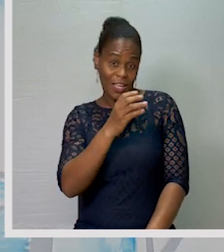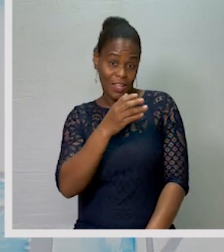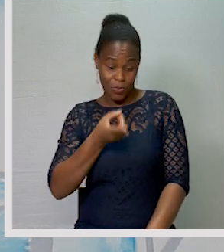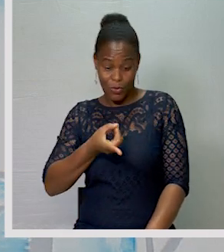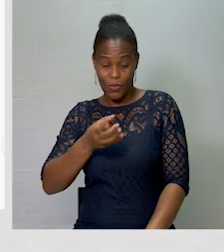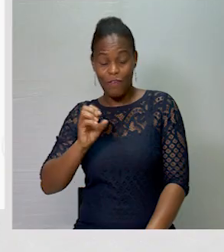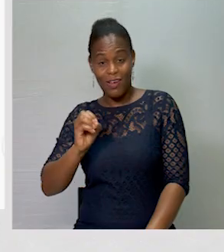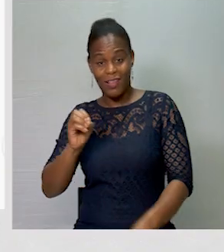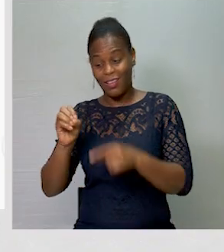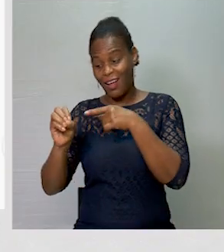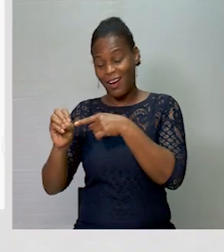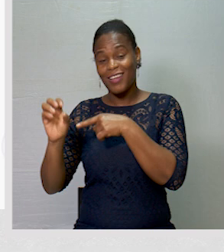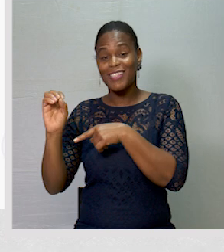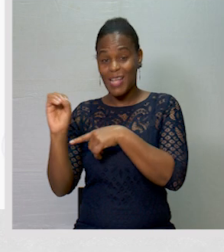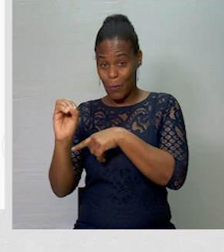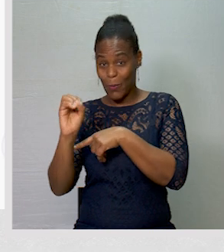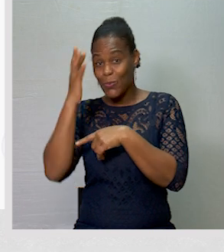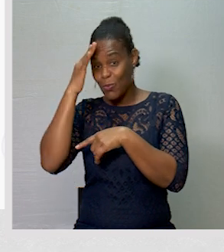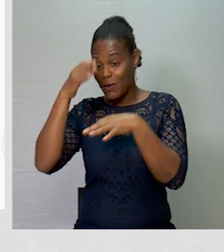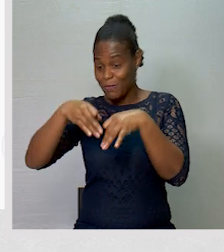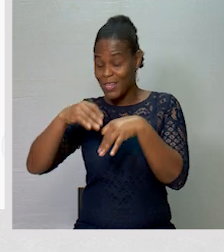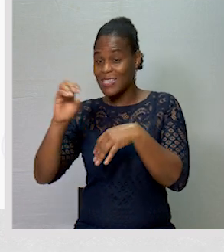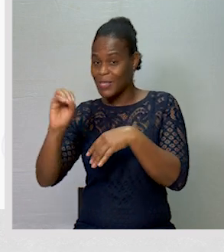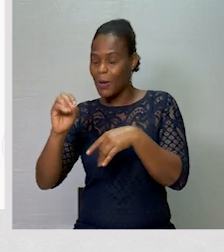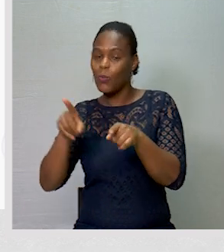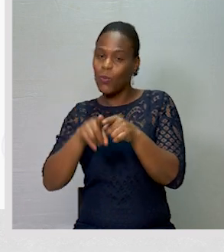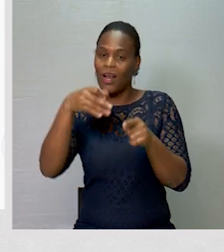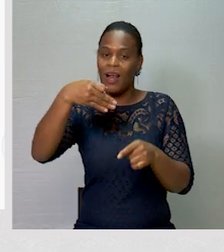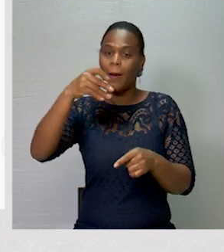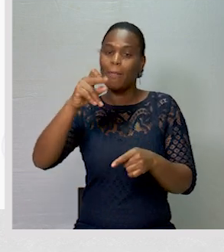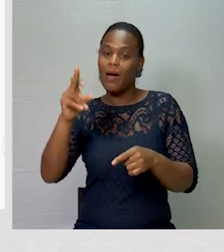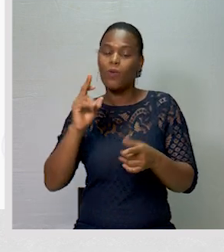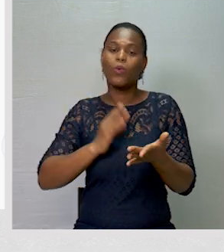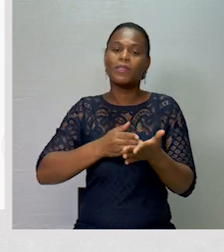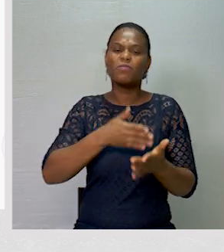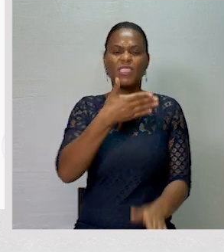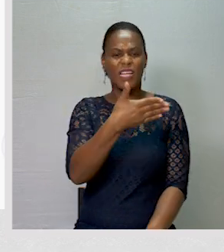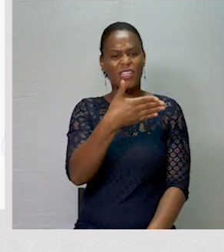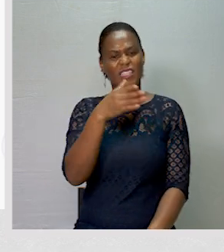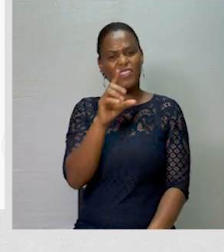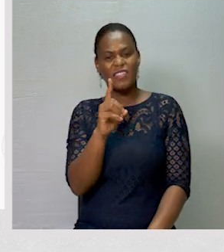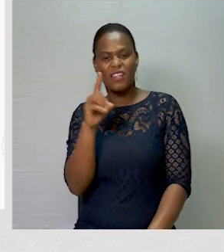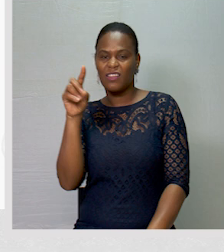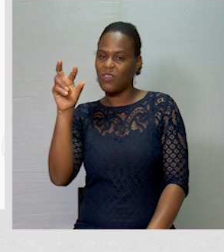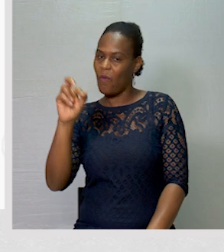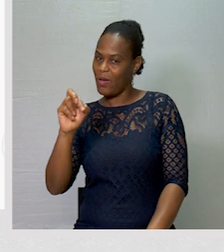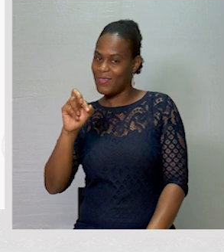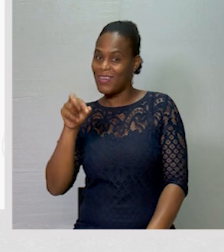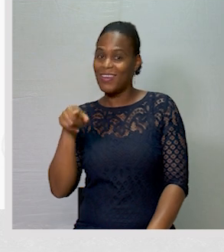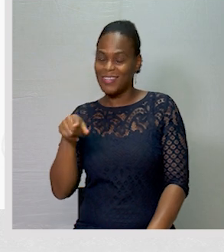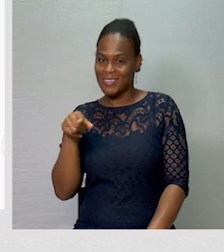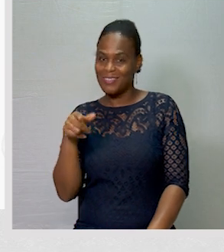190, 0. Quando o número termina por 0, é par. E, por último,